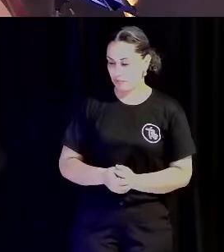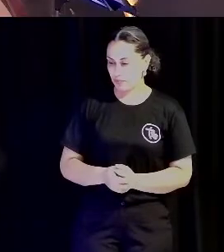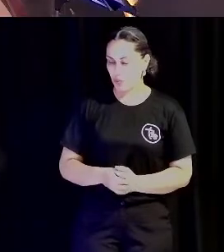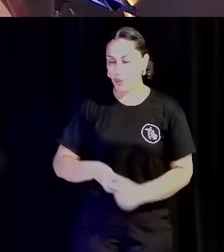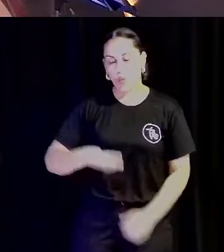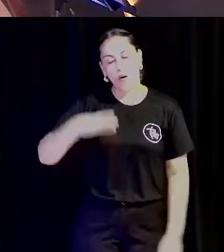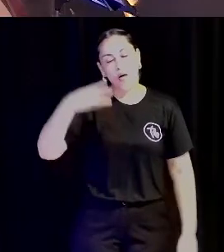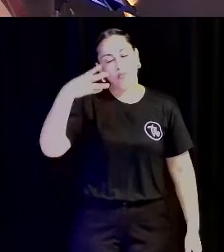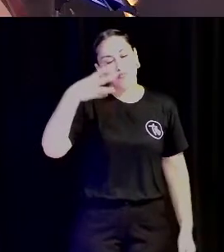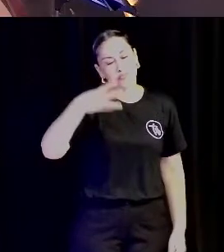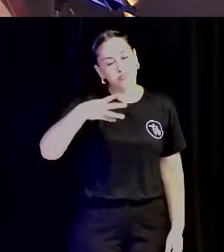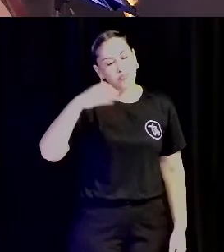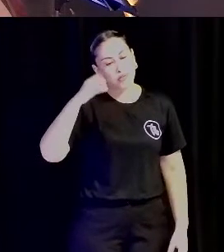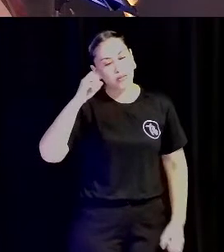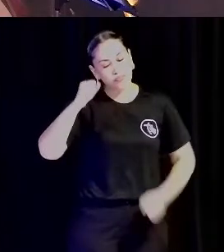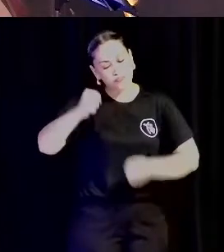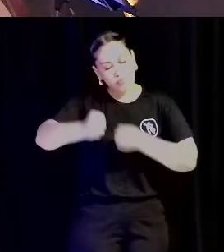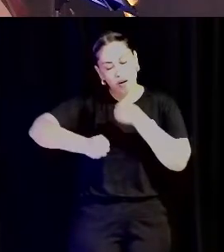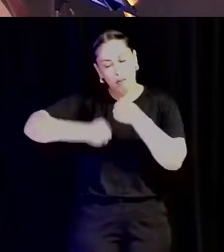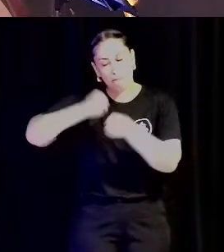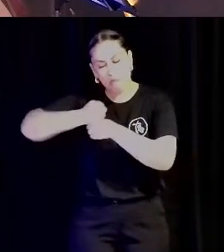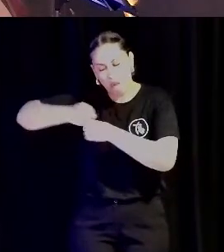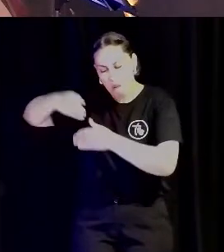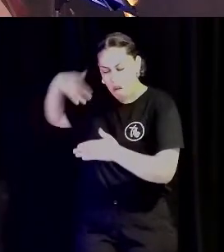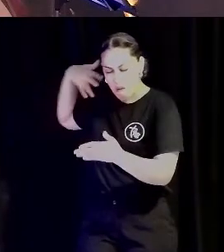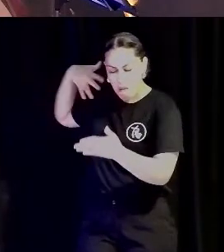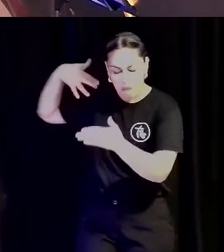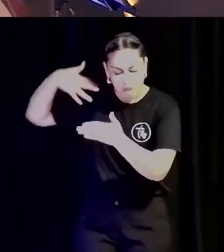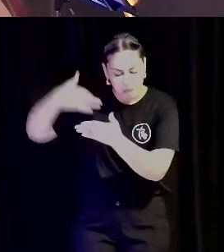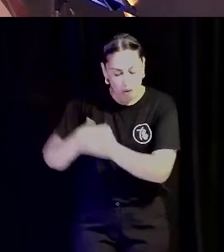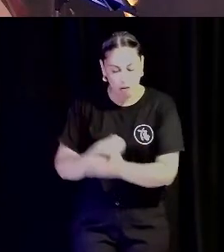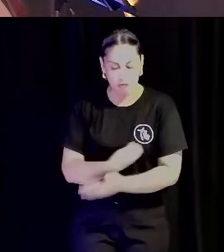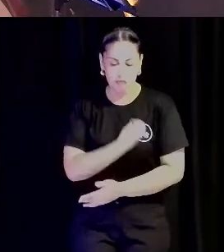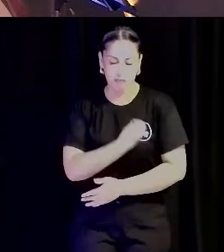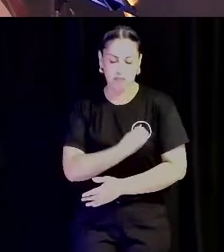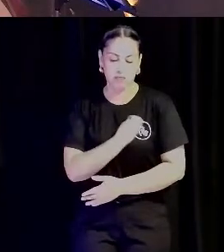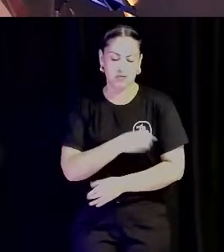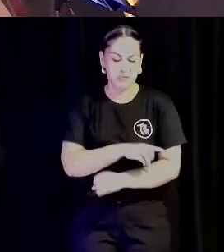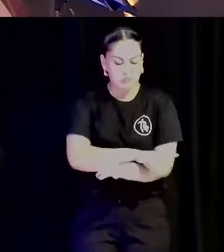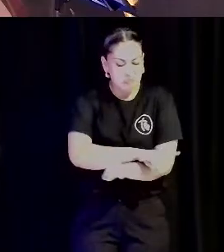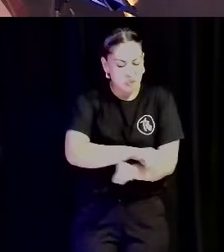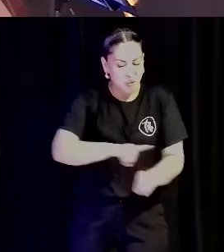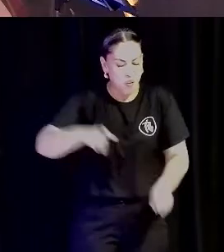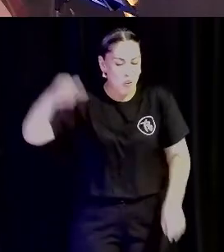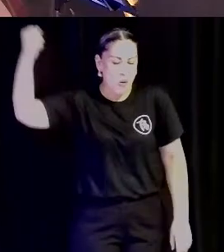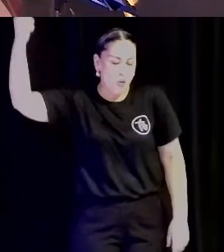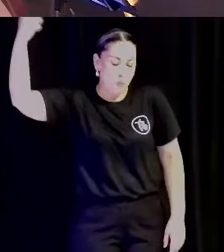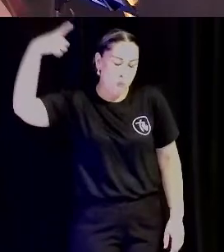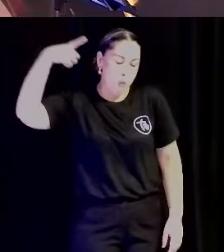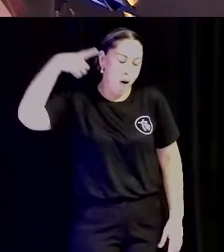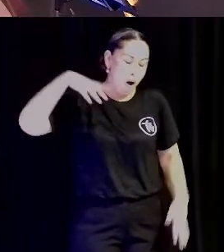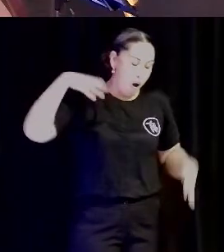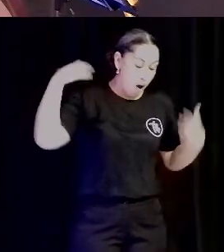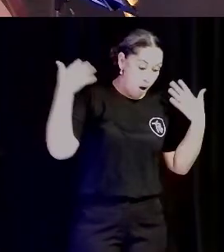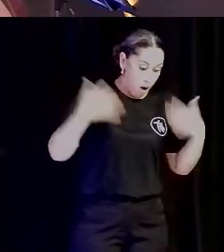40 anos no deserto, lugar inóspito, de sol causticante.